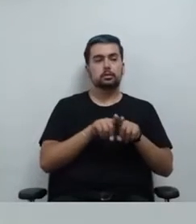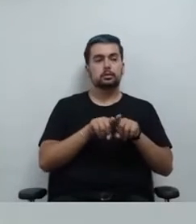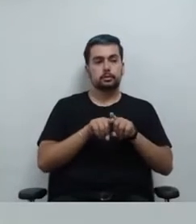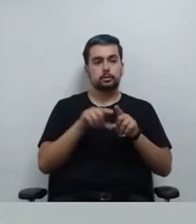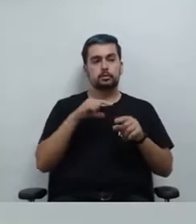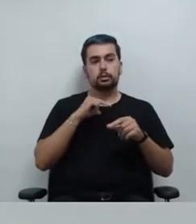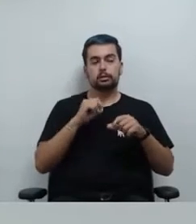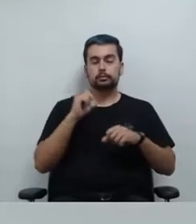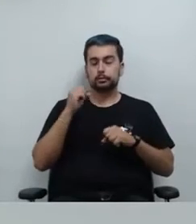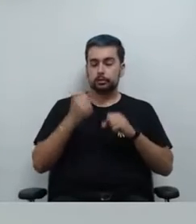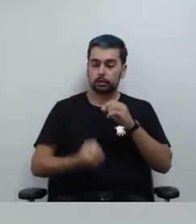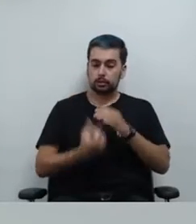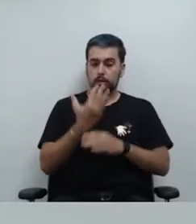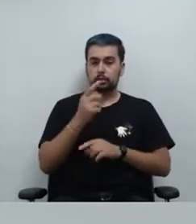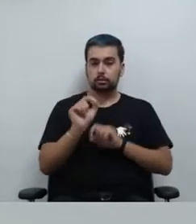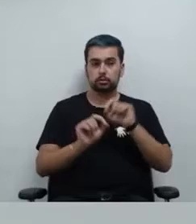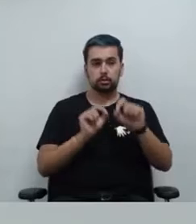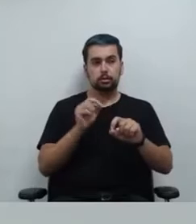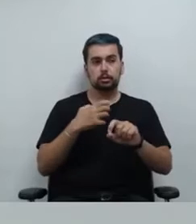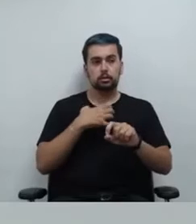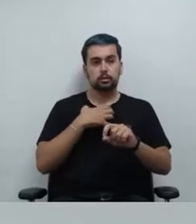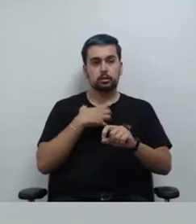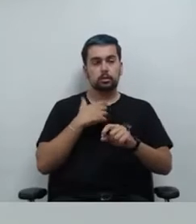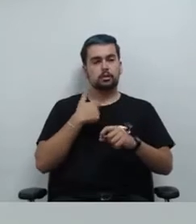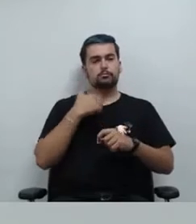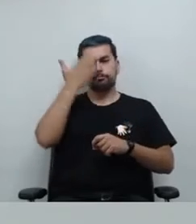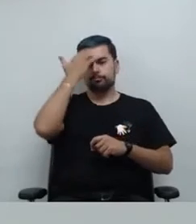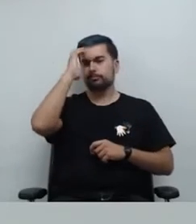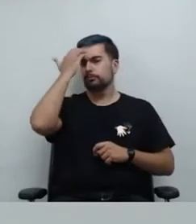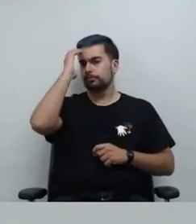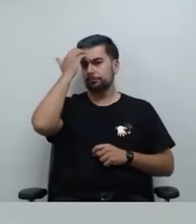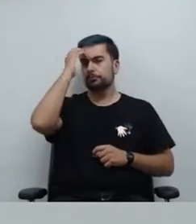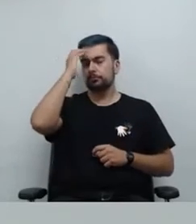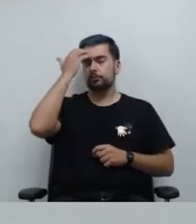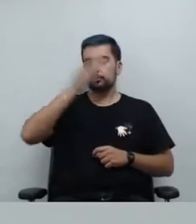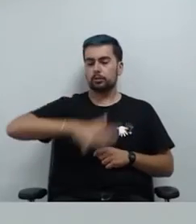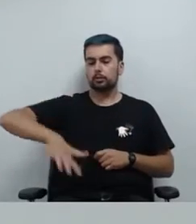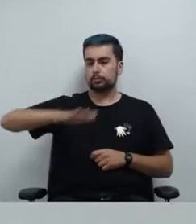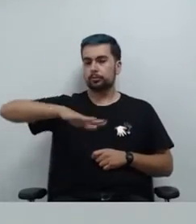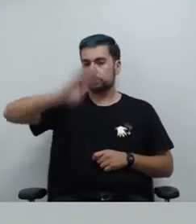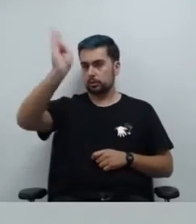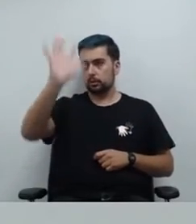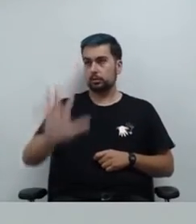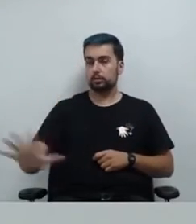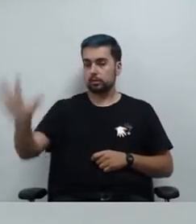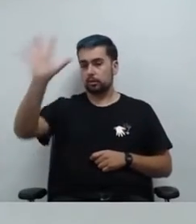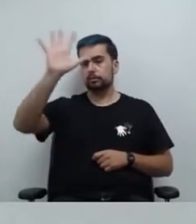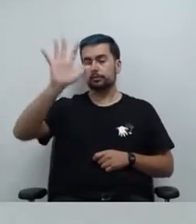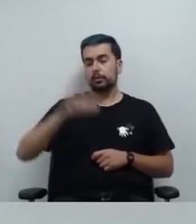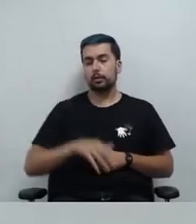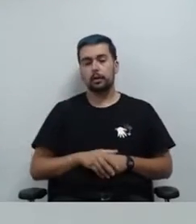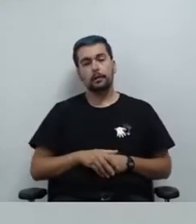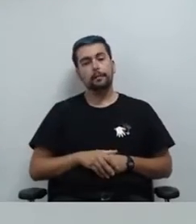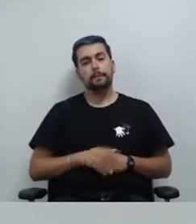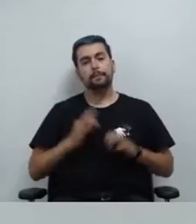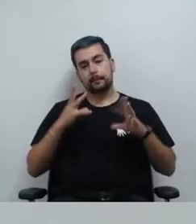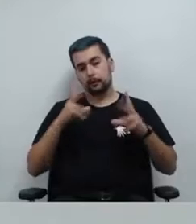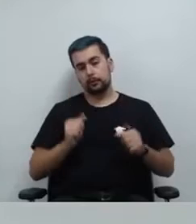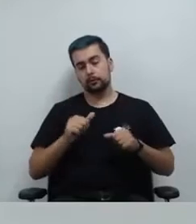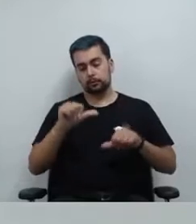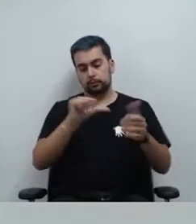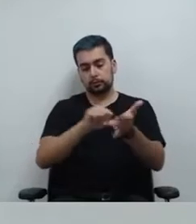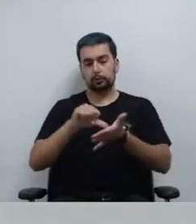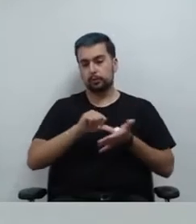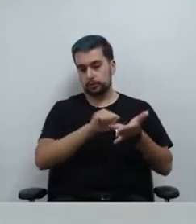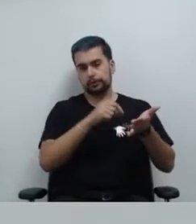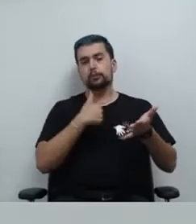se projetando de uma forma que eu tenho entendido até de âmbito nacional, né? Em todos os espaços que eu fui convidada a